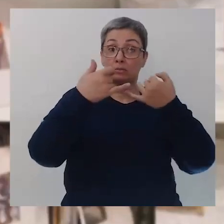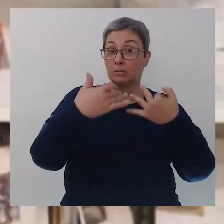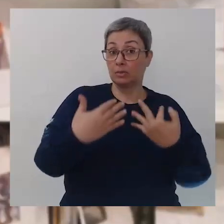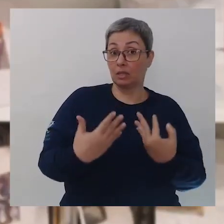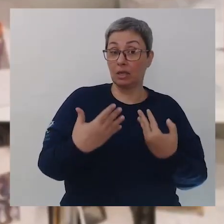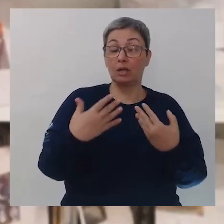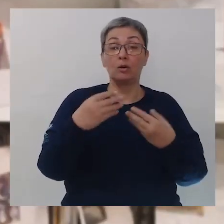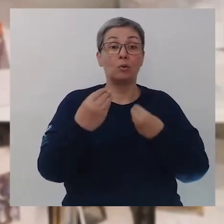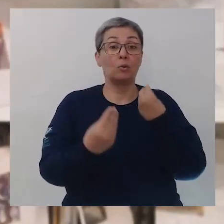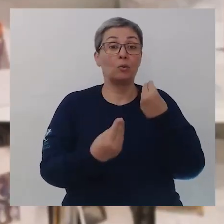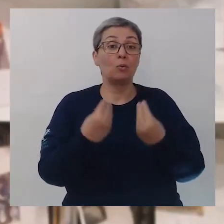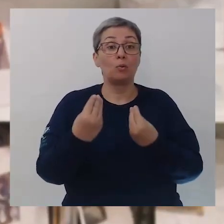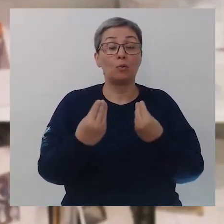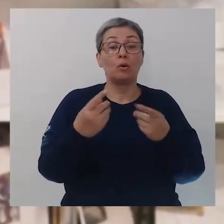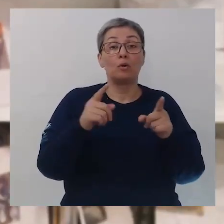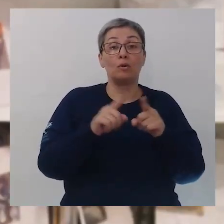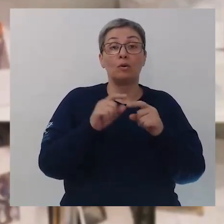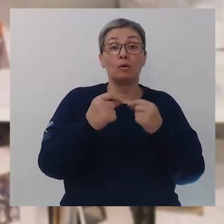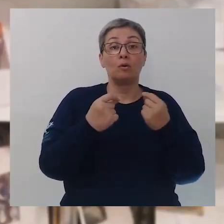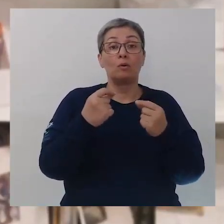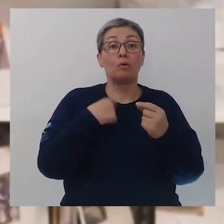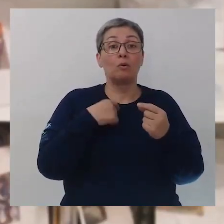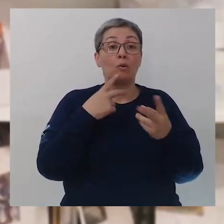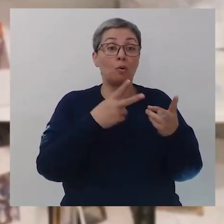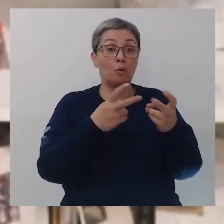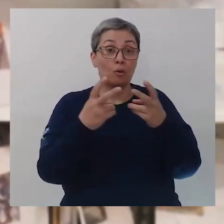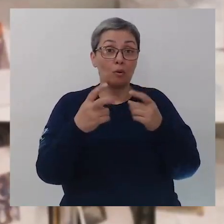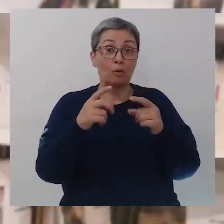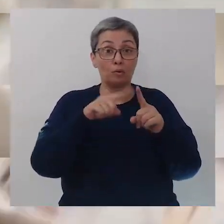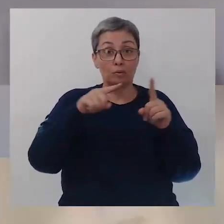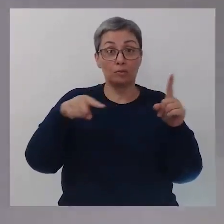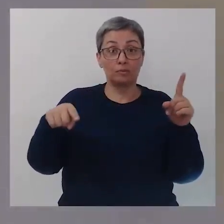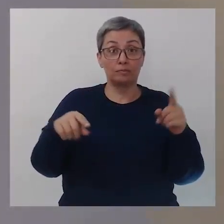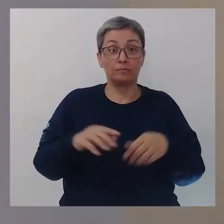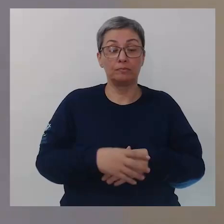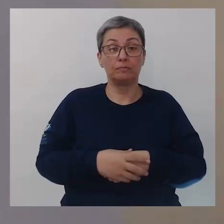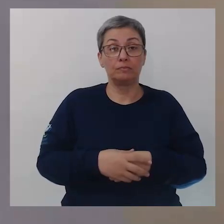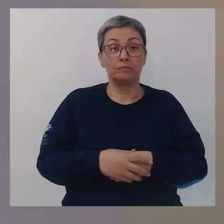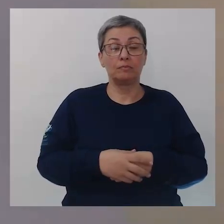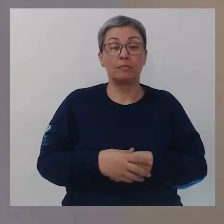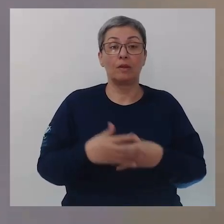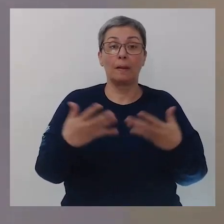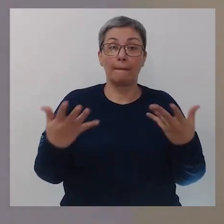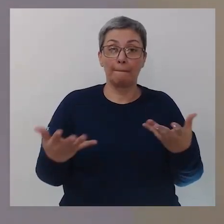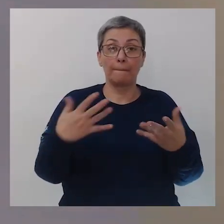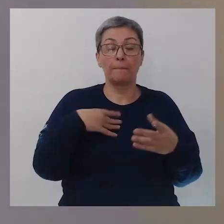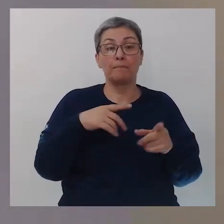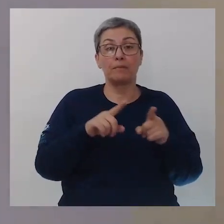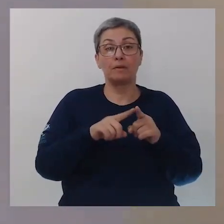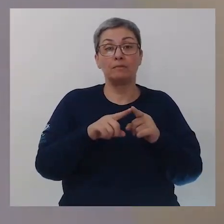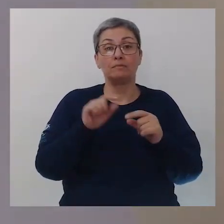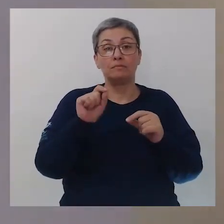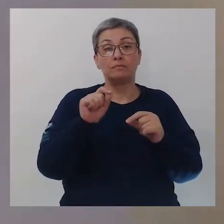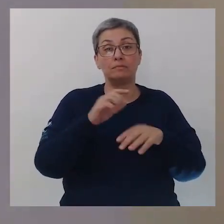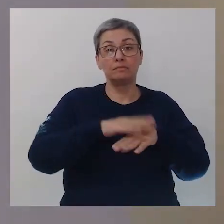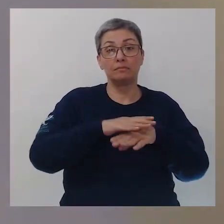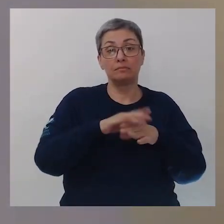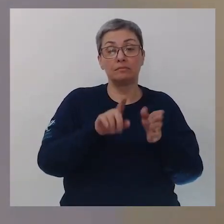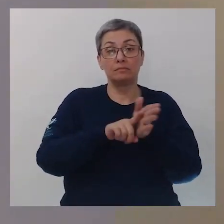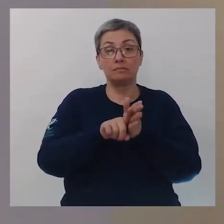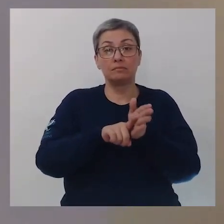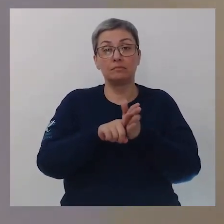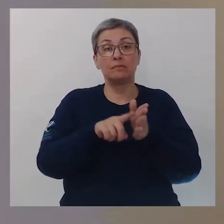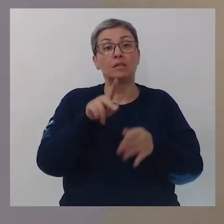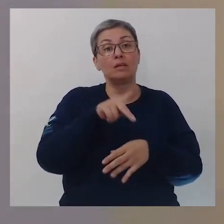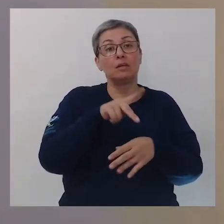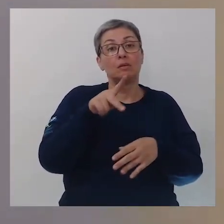para a gente aí como é que eu leio um gráfico. Então, Jefferson, vamos lá. Eu fiz uma pesquisa com